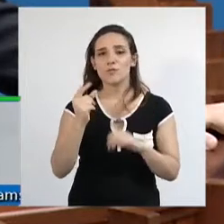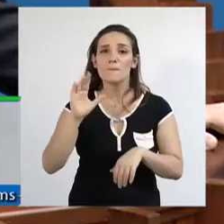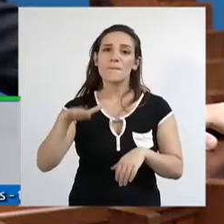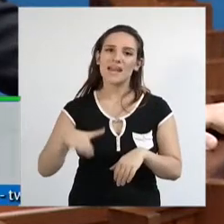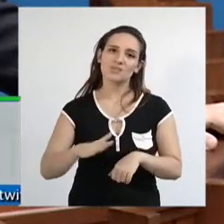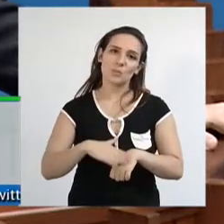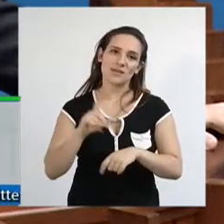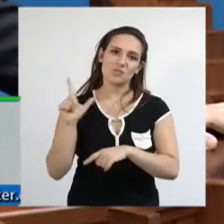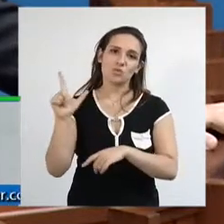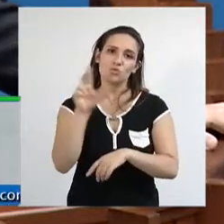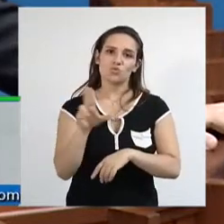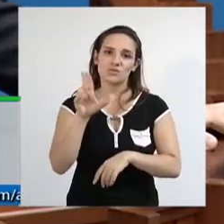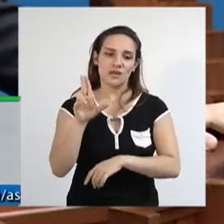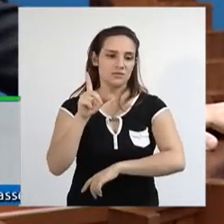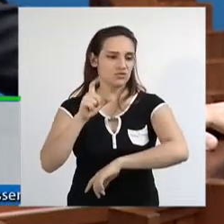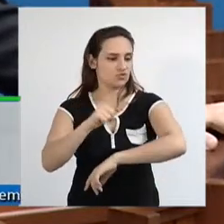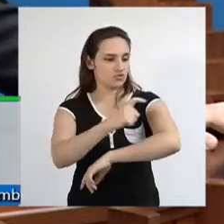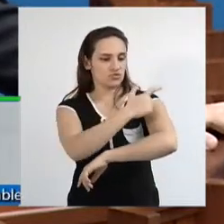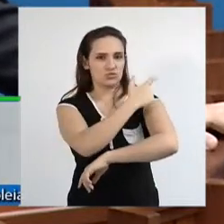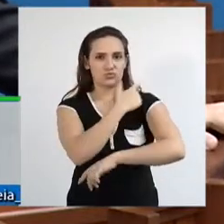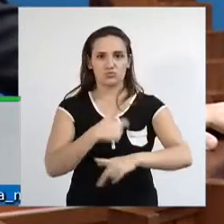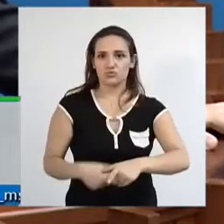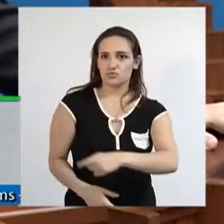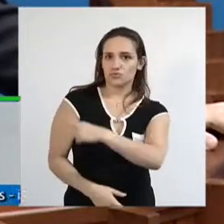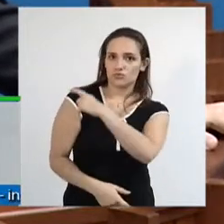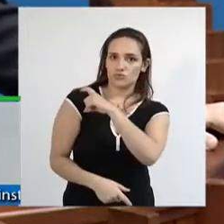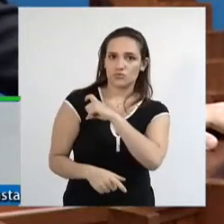infelizmente, o cidadão tem de combater